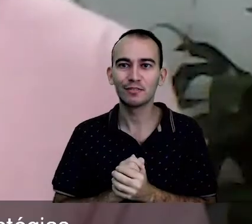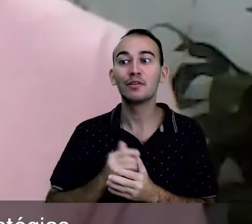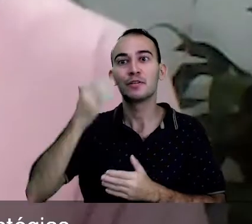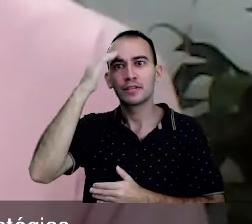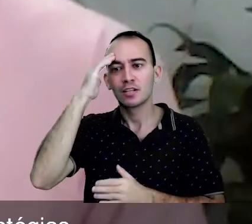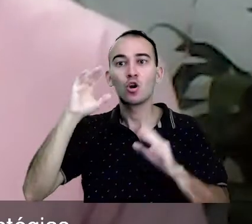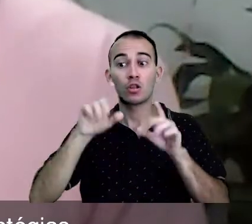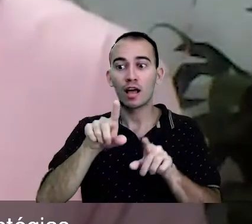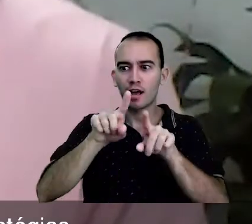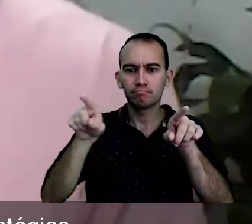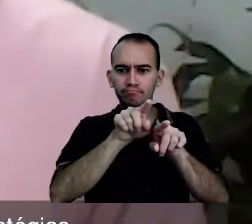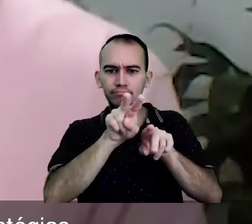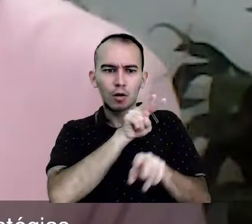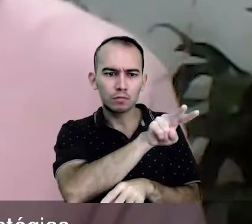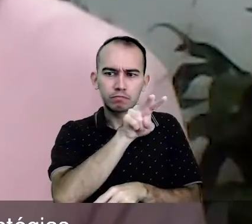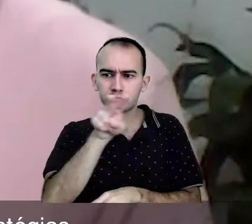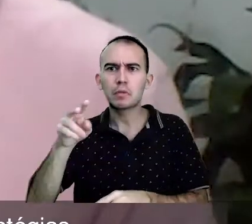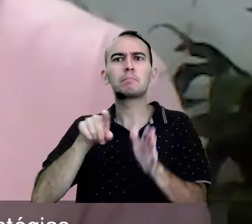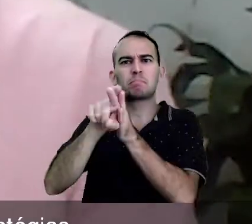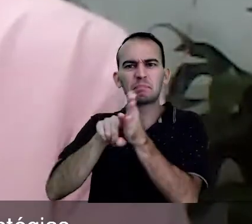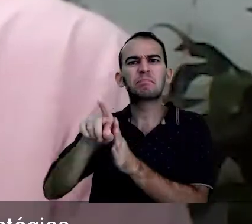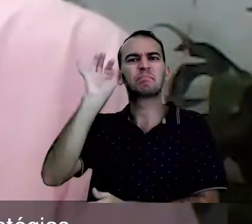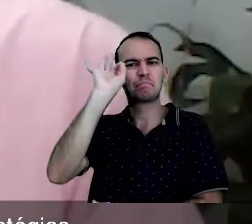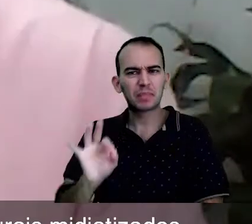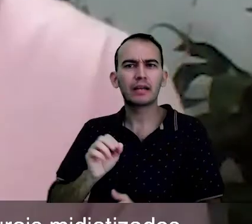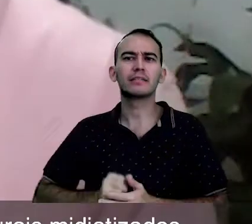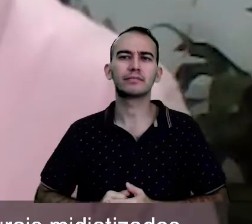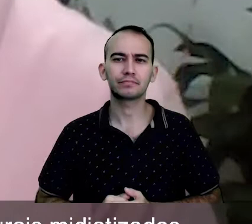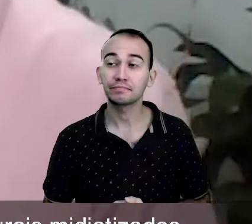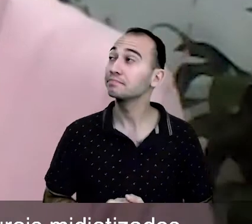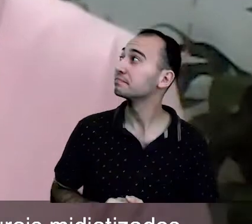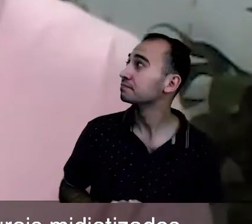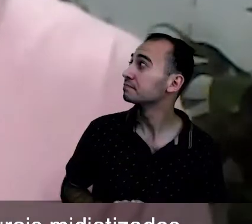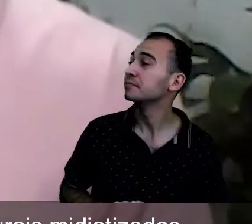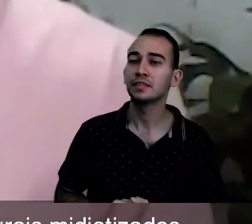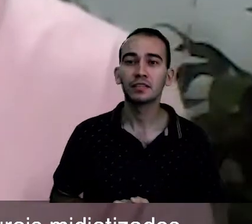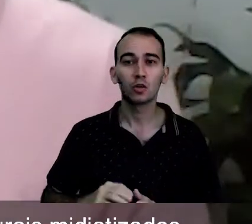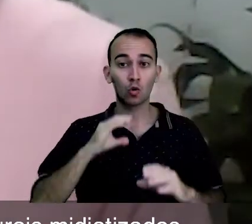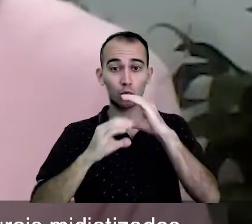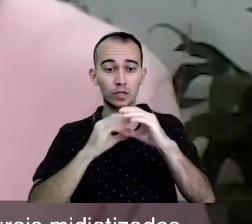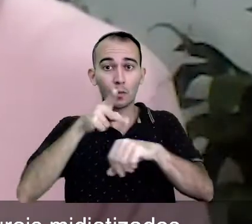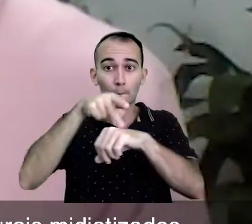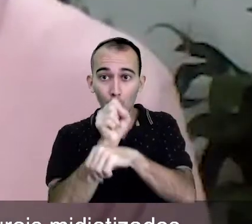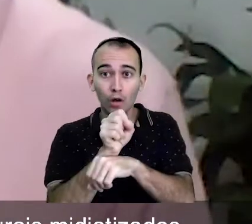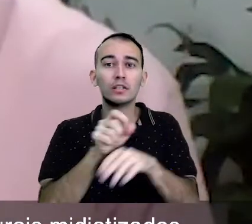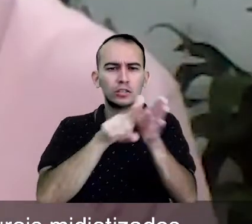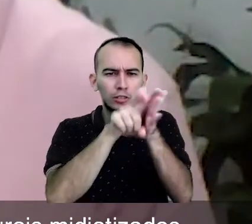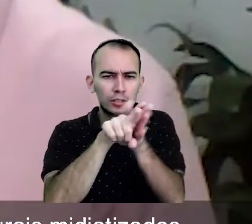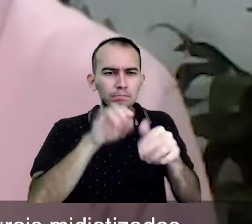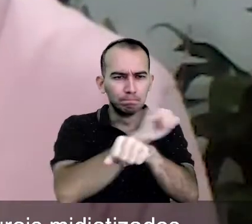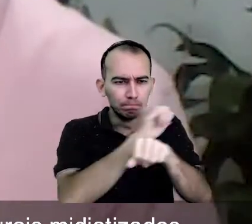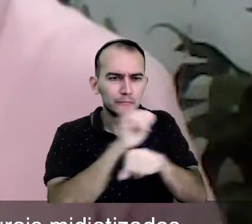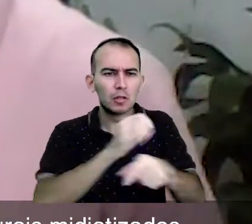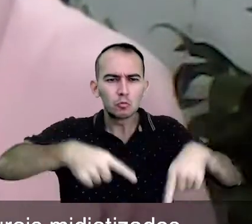de pesquisa em comunicação e poder investiga as estratégias, contradições e conflitos que se encontram expressos